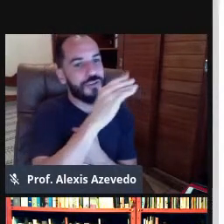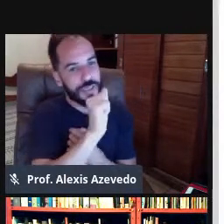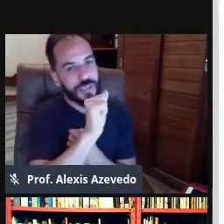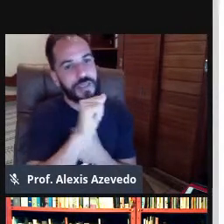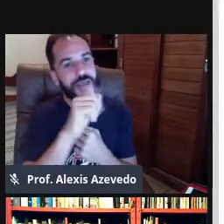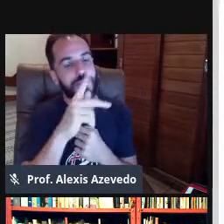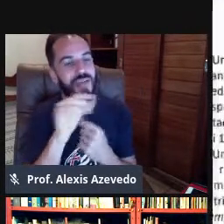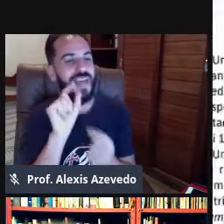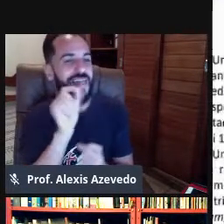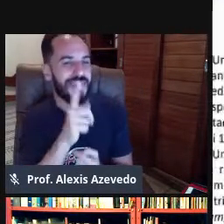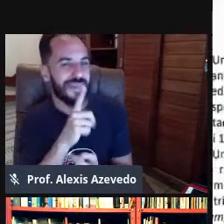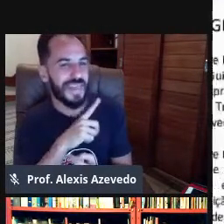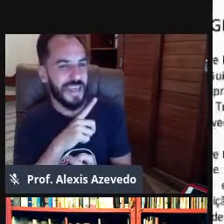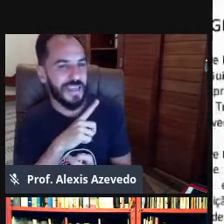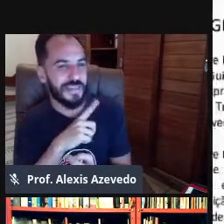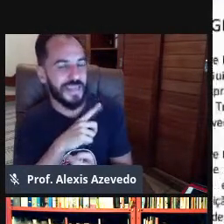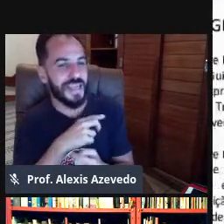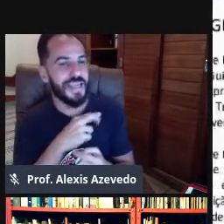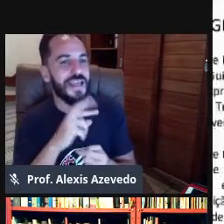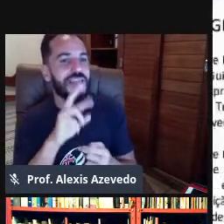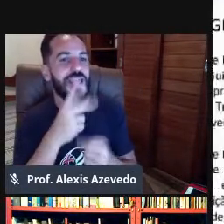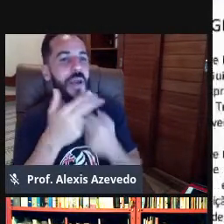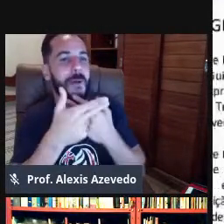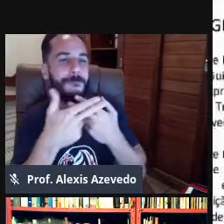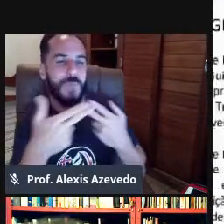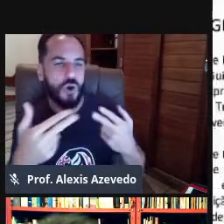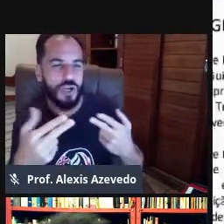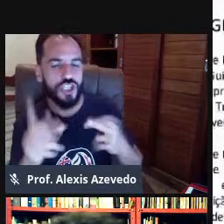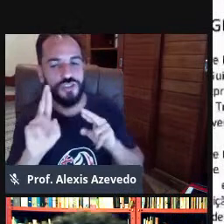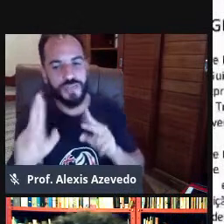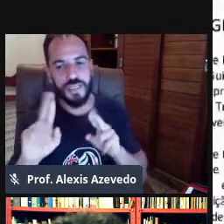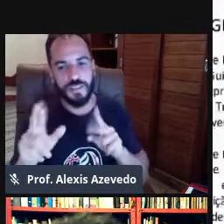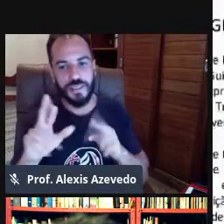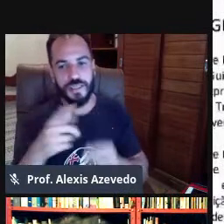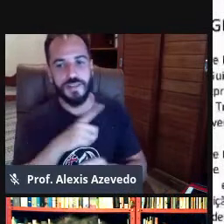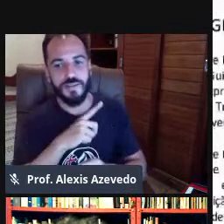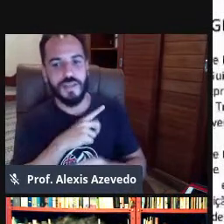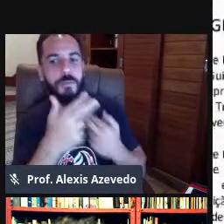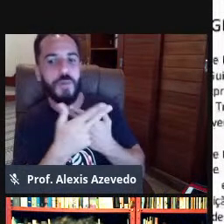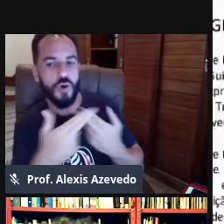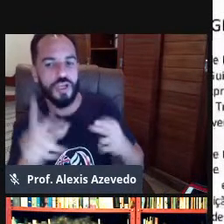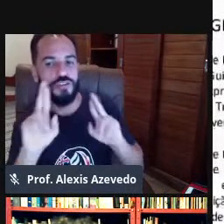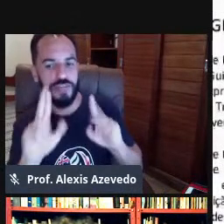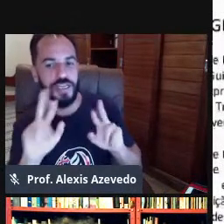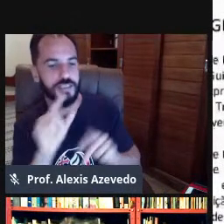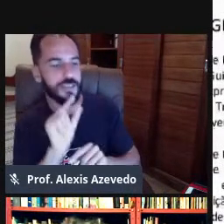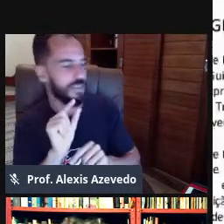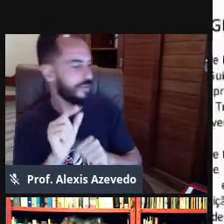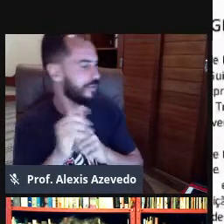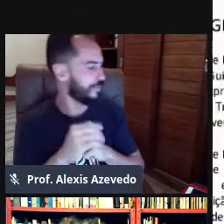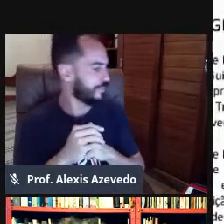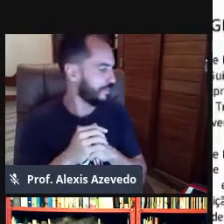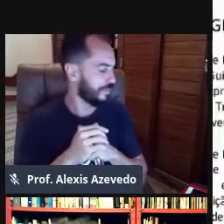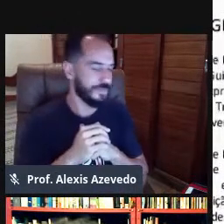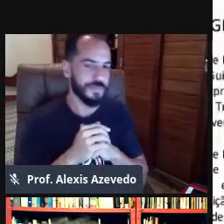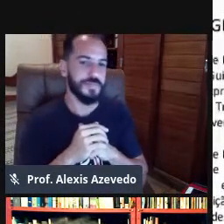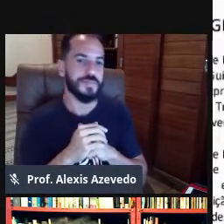especificidade por questão de adaptação da disciplina com carga horária